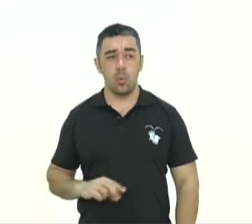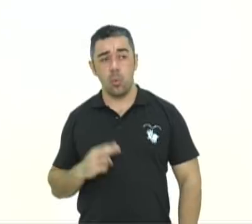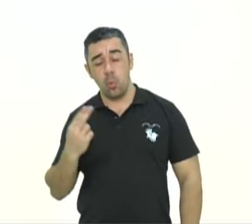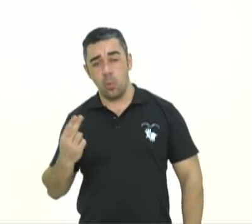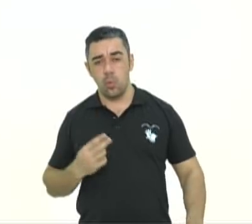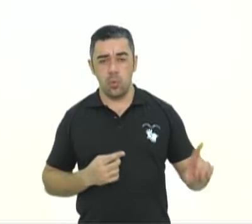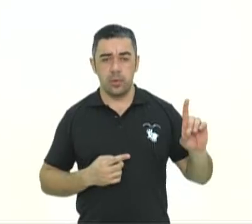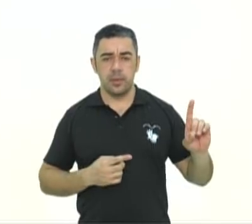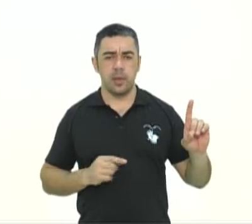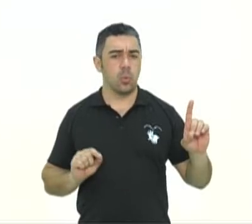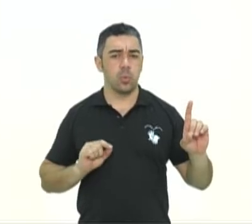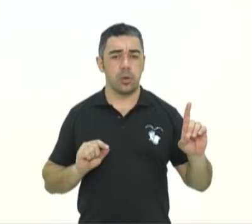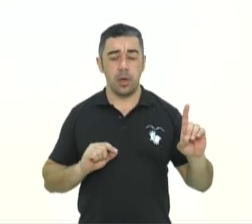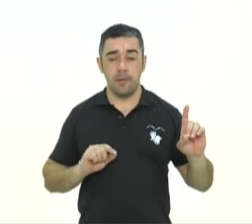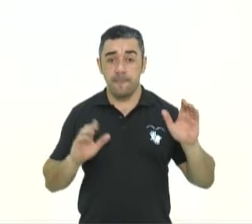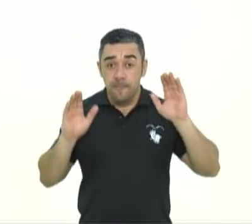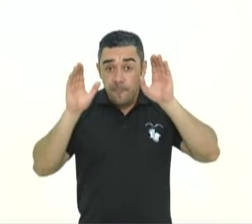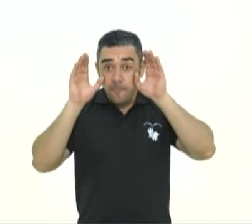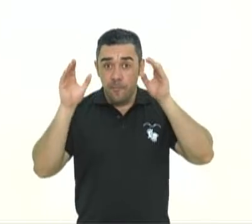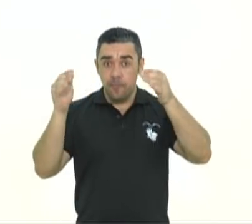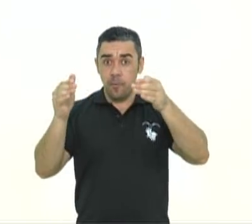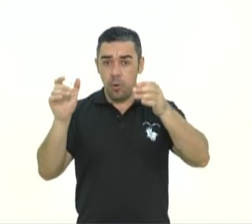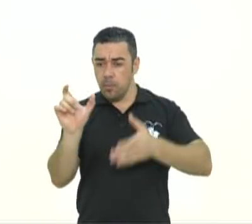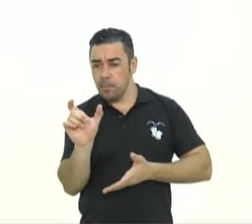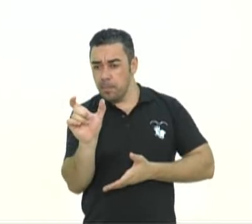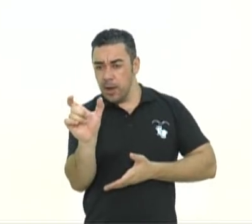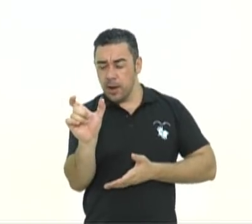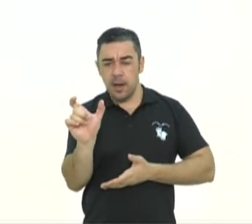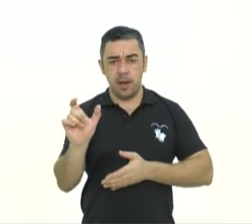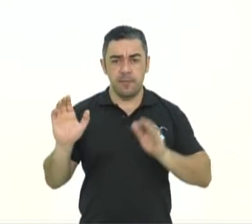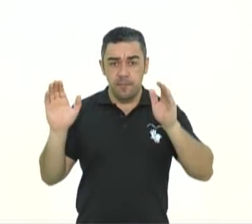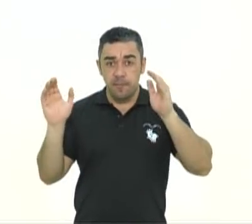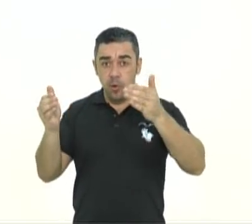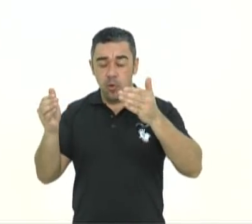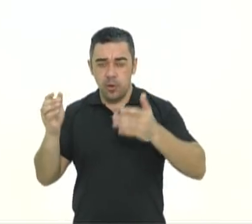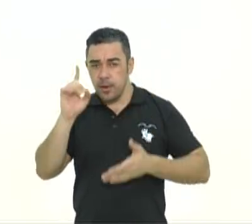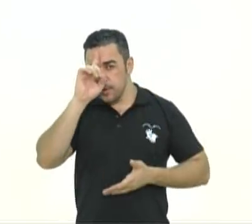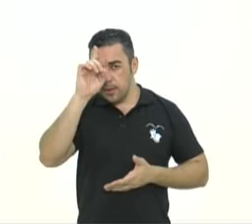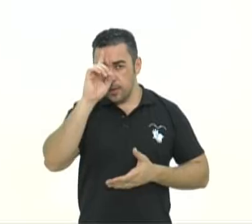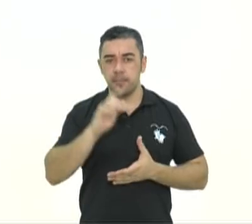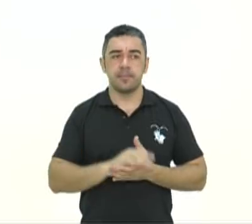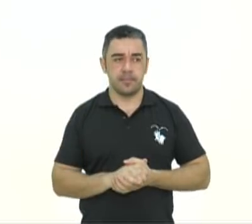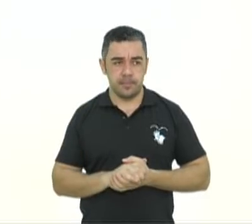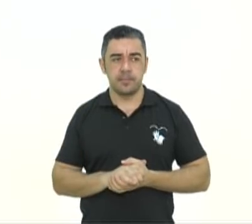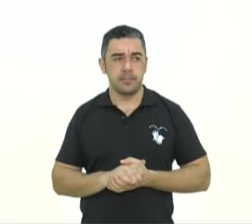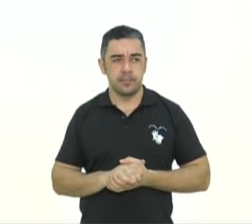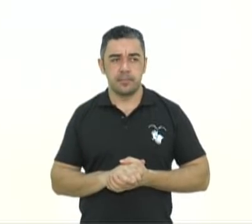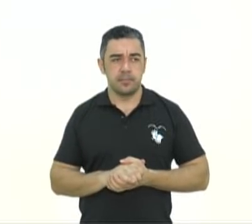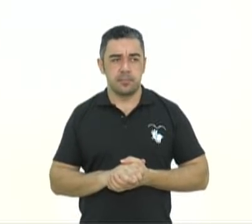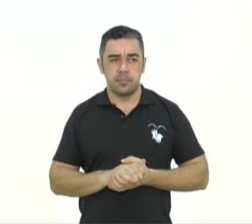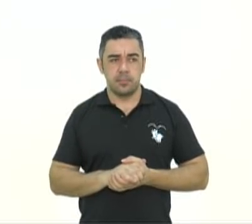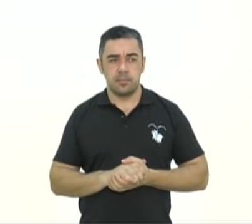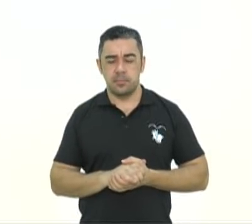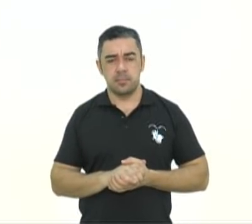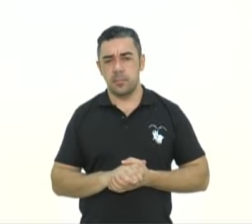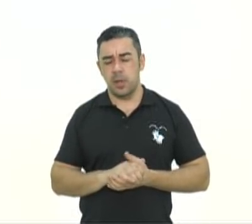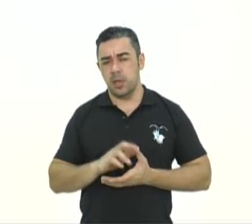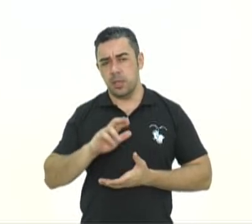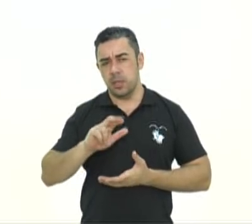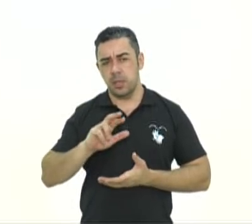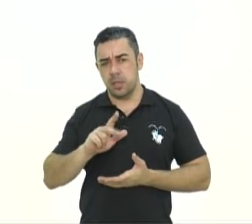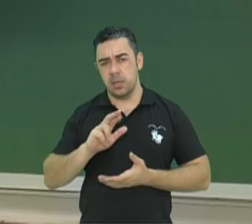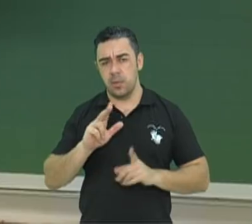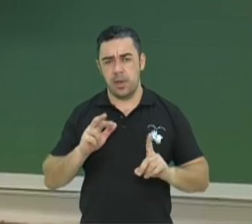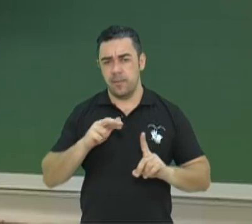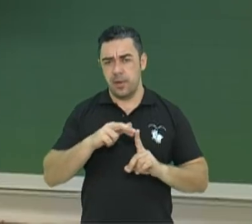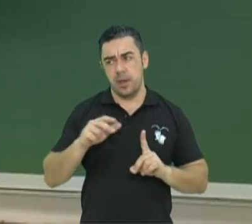D, enfatizar uma palavra ou ideia. O que vocês acham? Eu acho que não é relacionado a uma